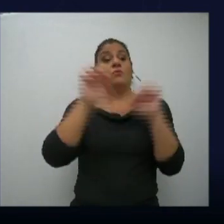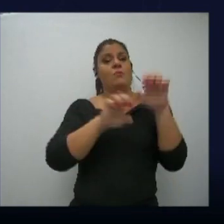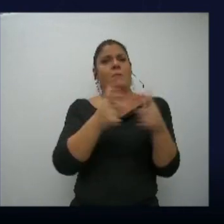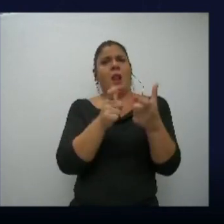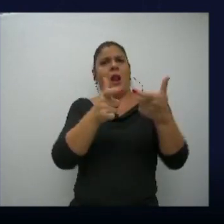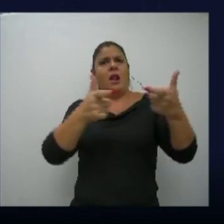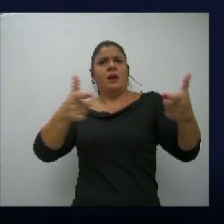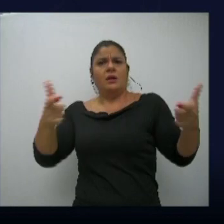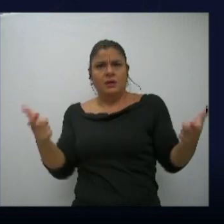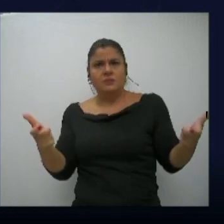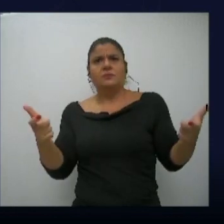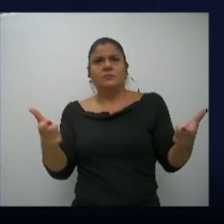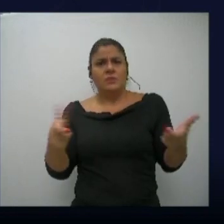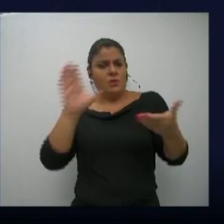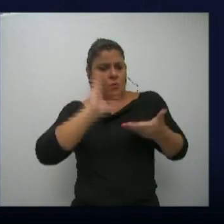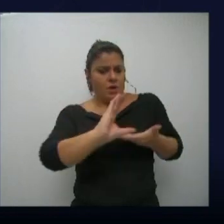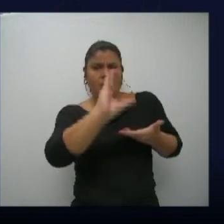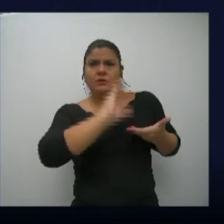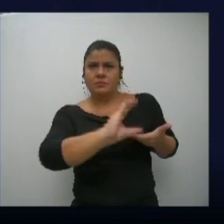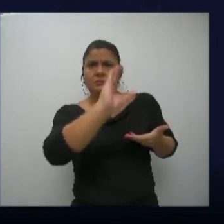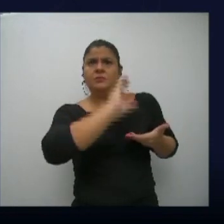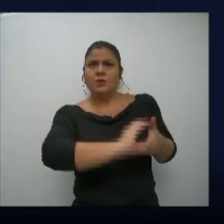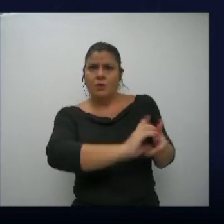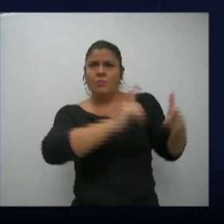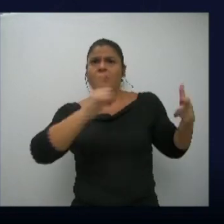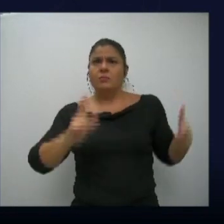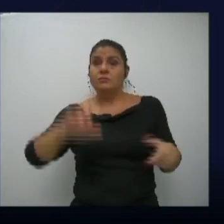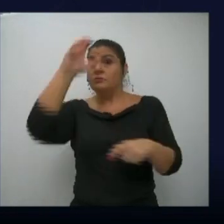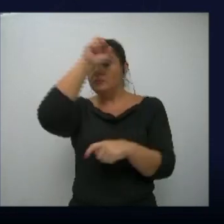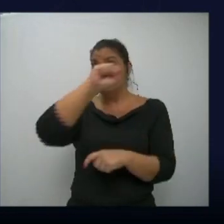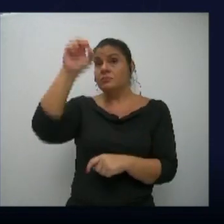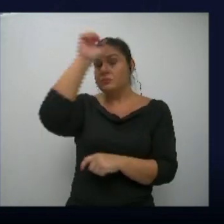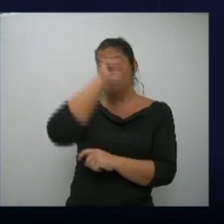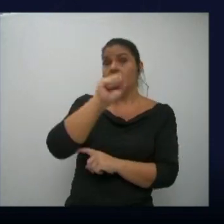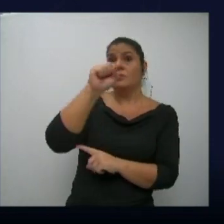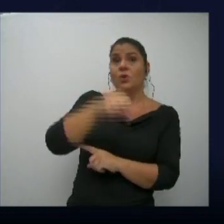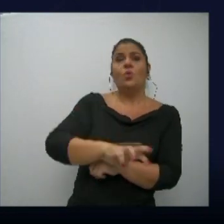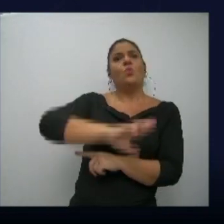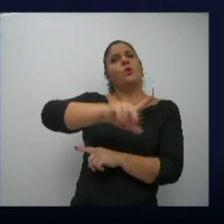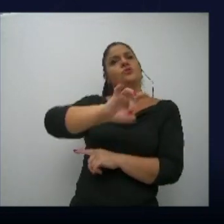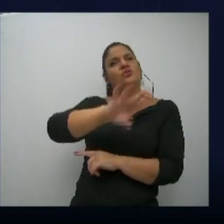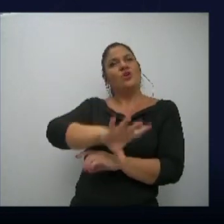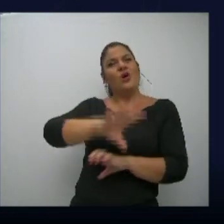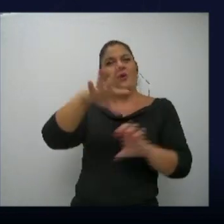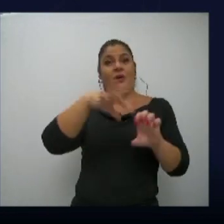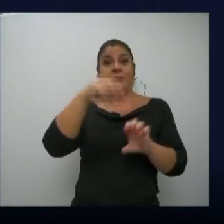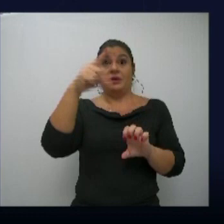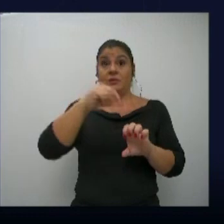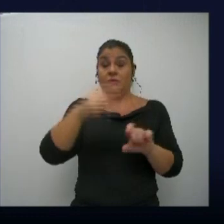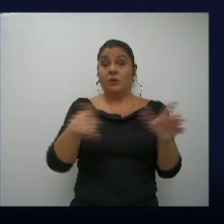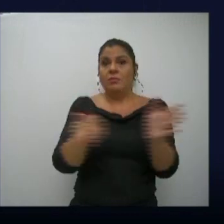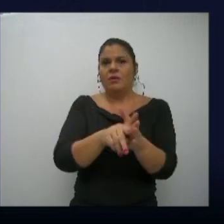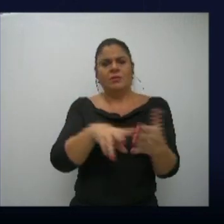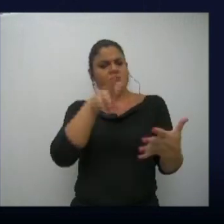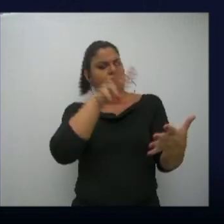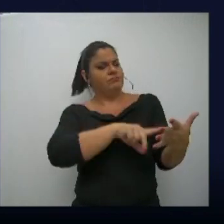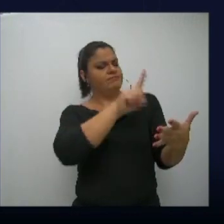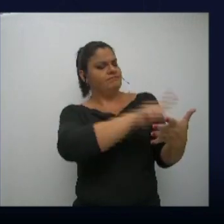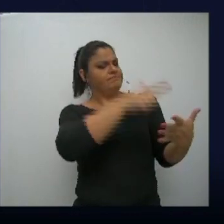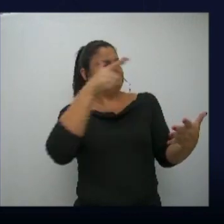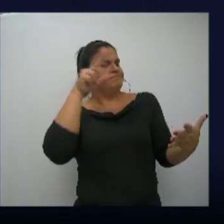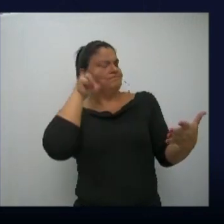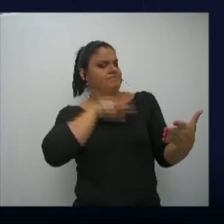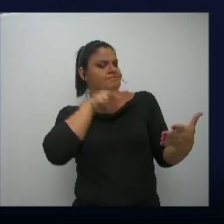muito muito mais capital investido achando processo de aprendizado e nós só um empreendedor nesse no jornal né quando a matéria